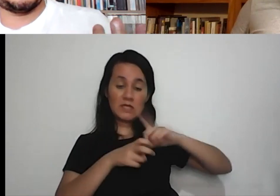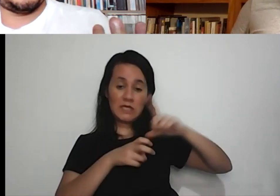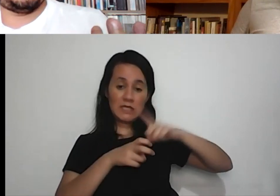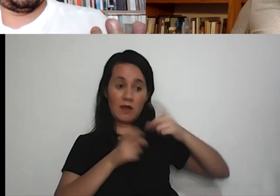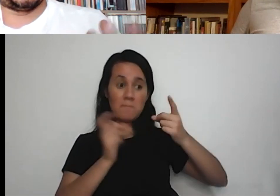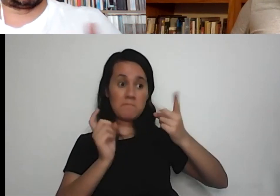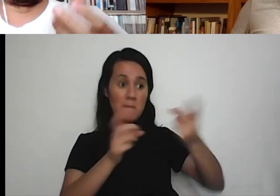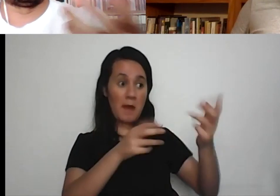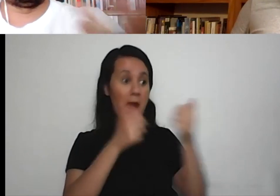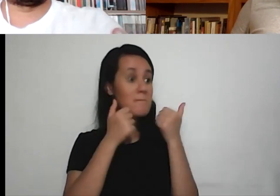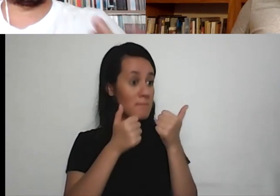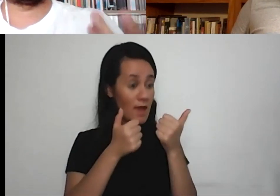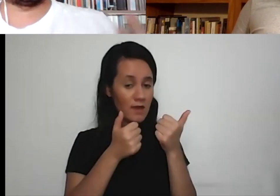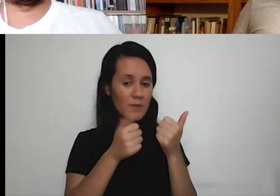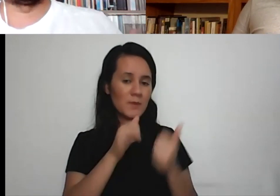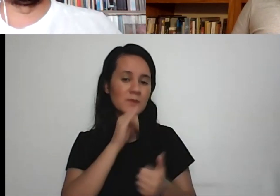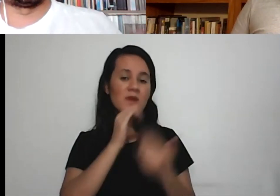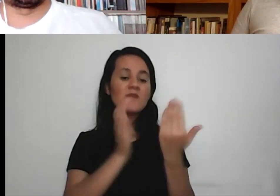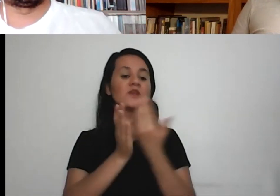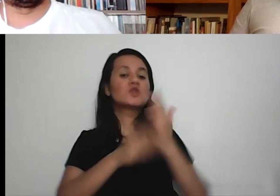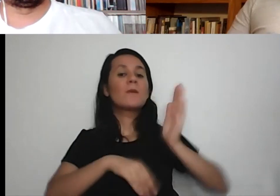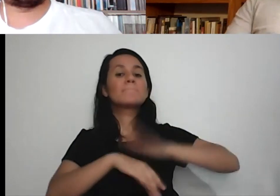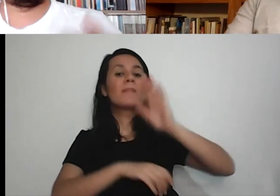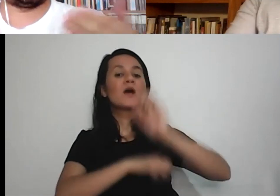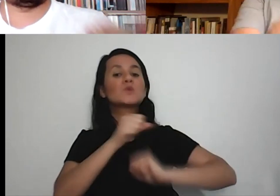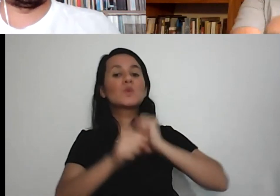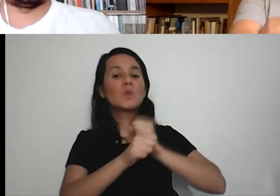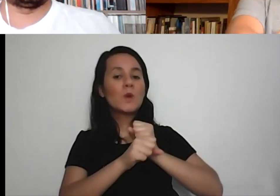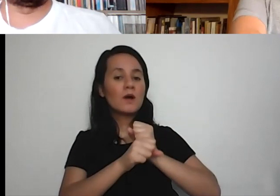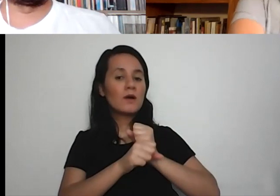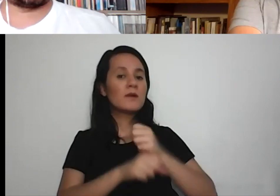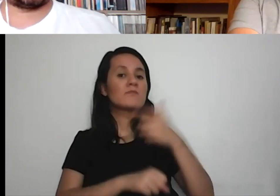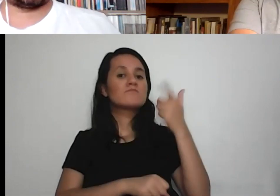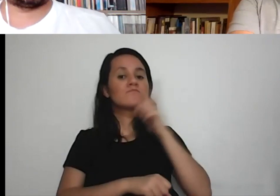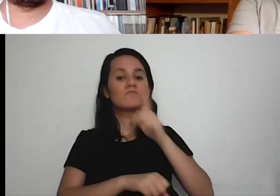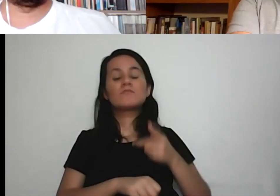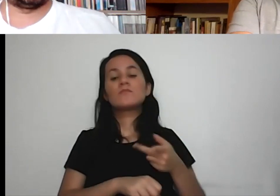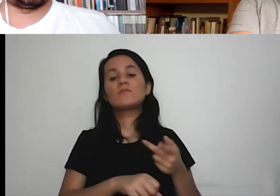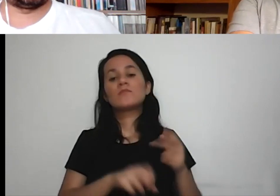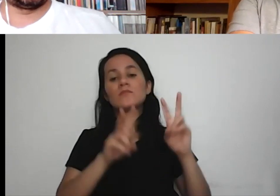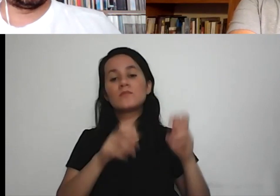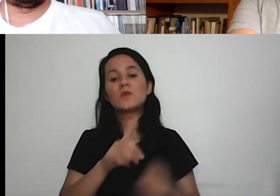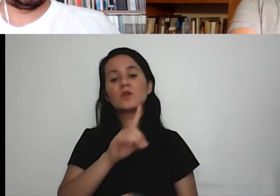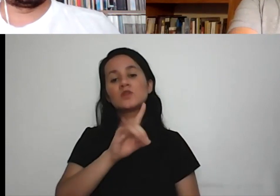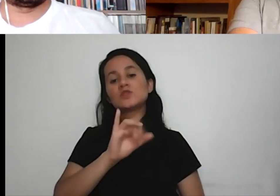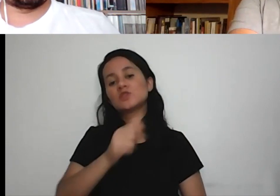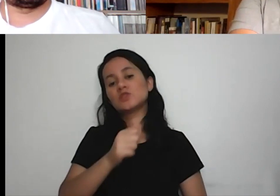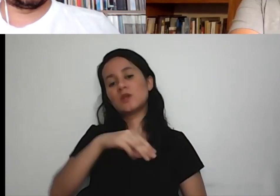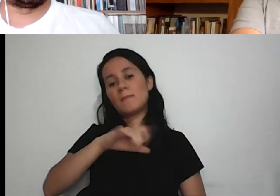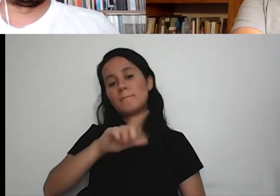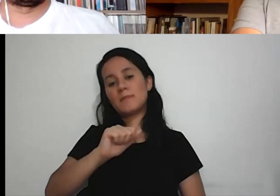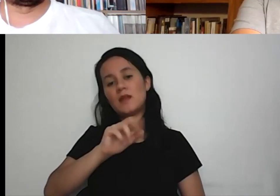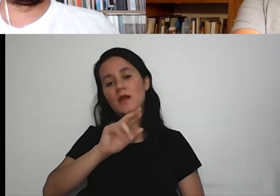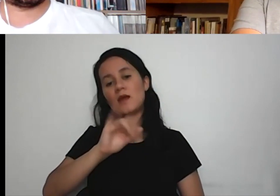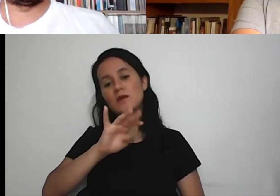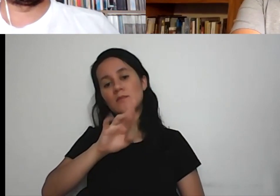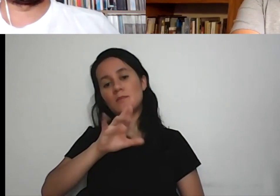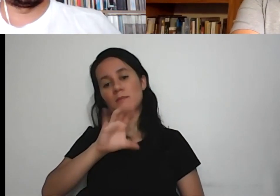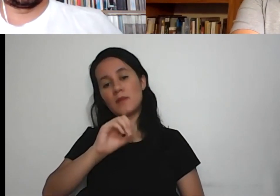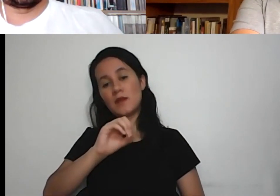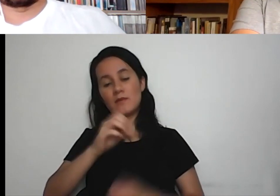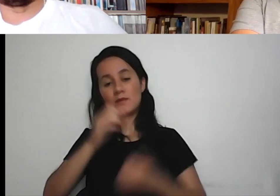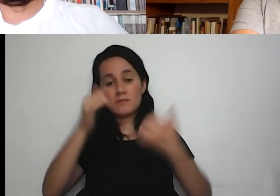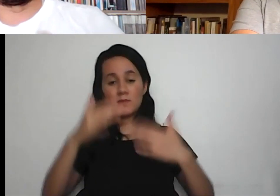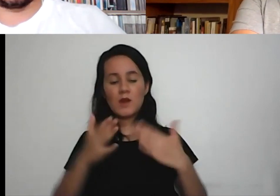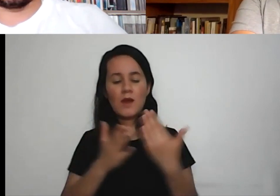vende. Por exemplo, o livro mais vendido do ano foi o livro da Djamila Ribeiro, né? O Pequeno Manual